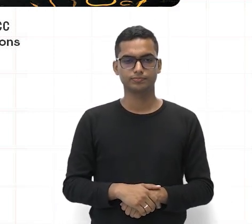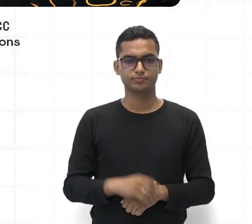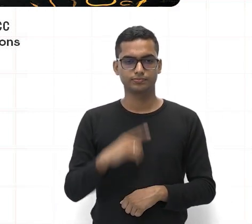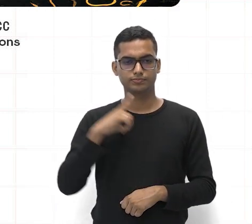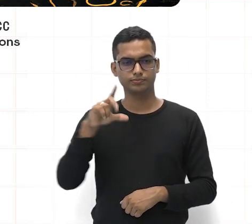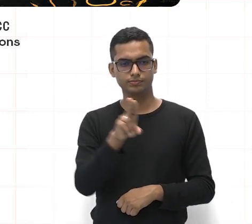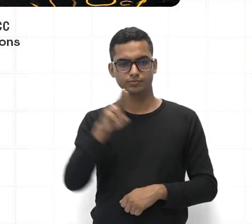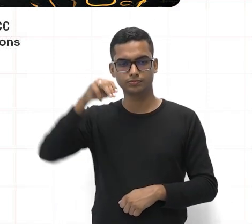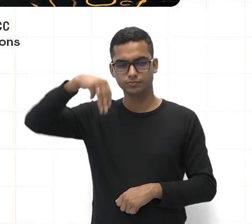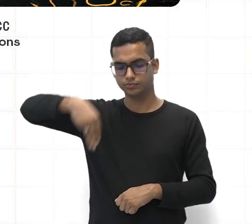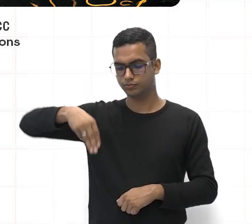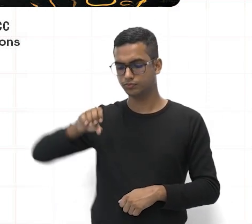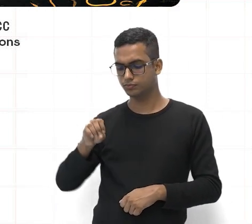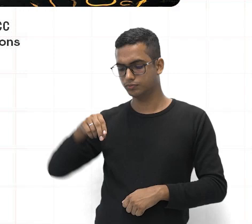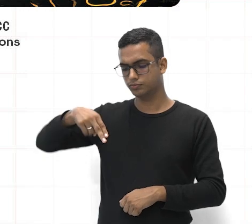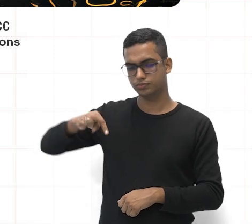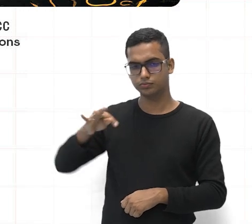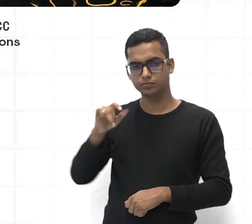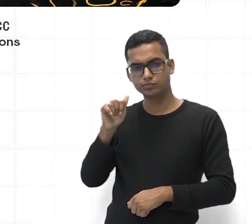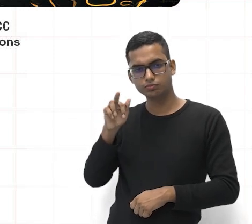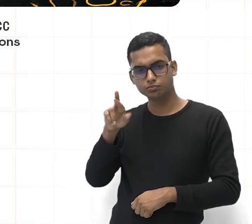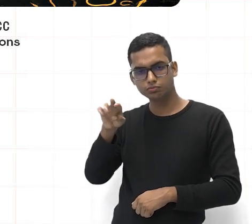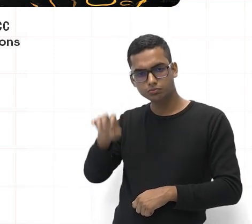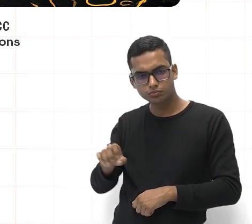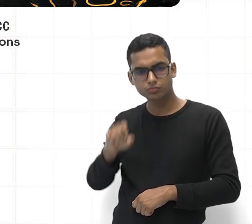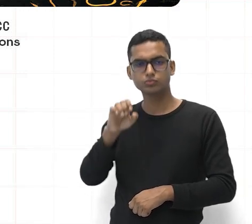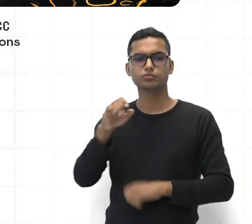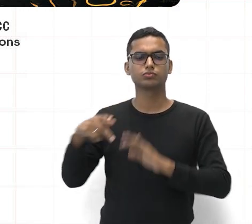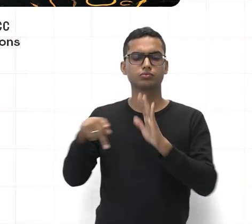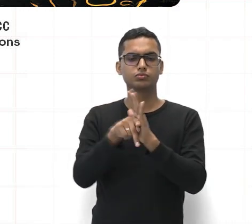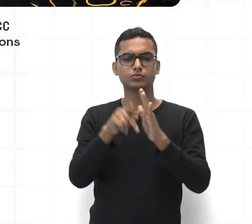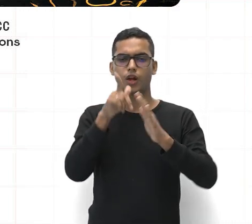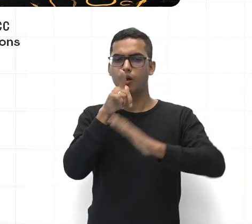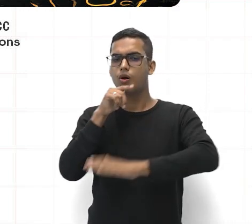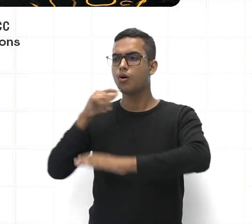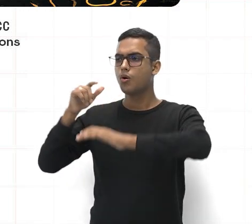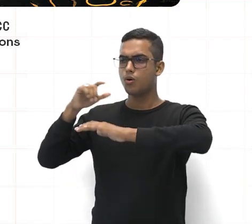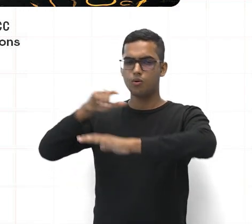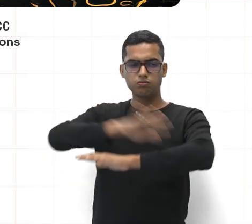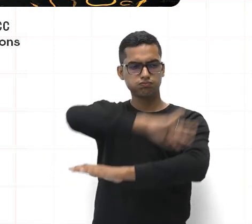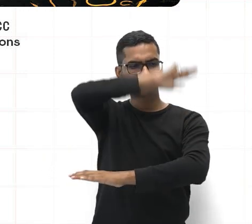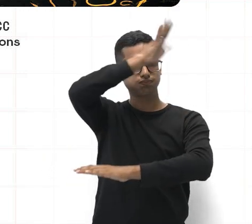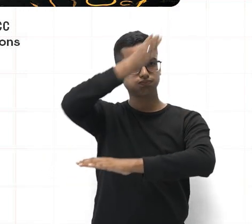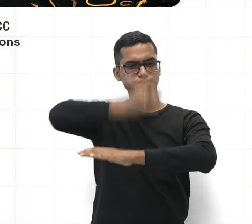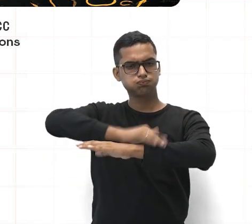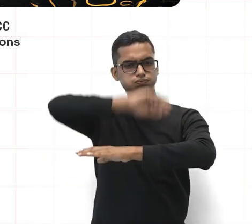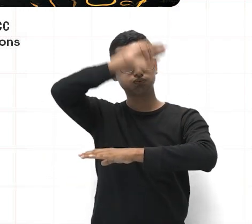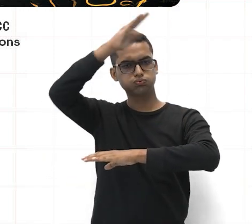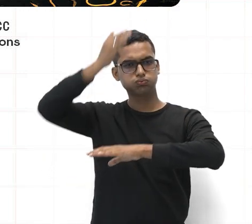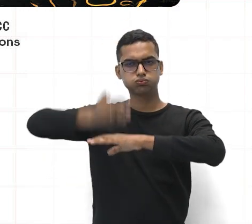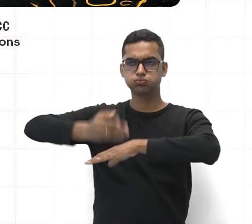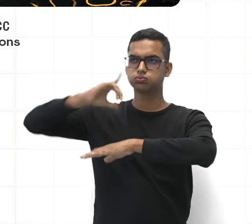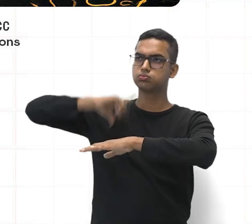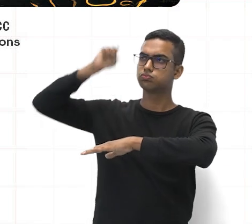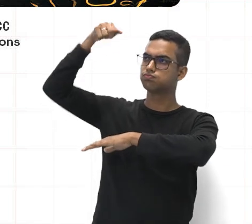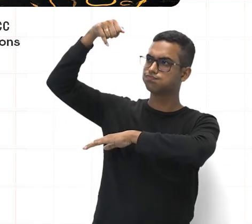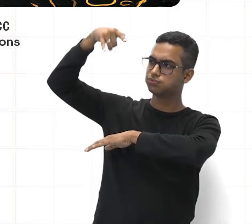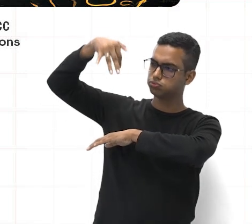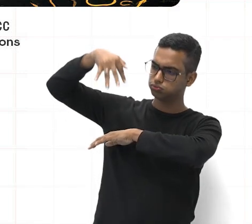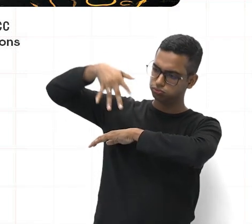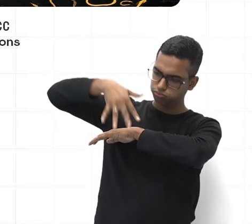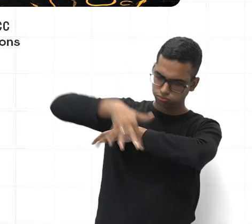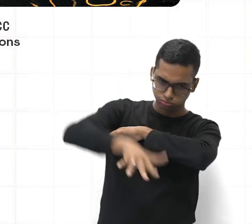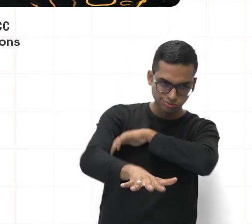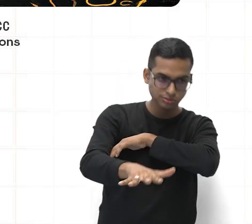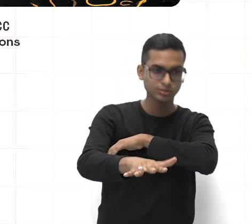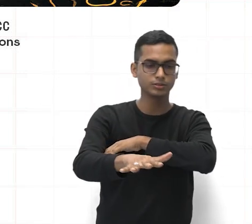montante, que se refere ao alto curso do rio, a direção que está voltada para o alto curso do rio, ou seja,